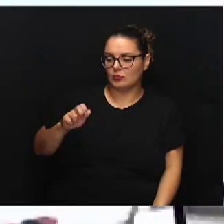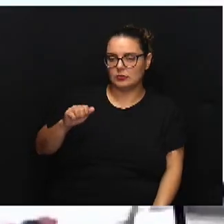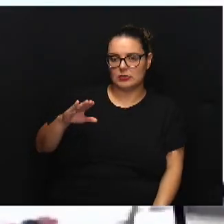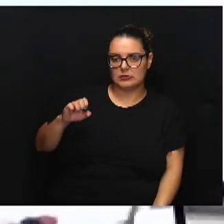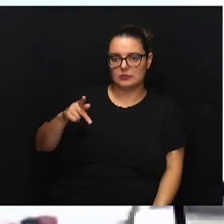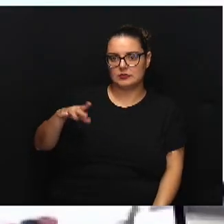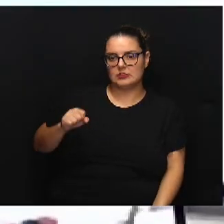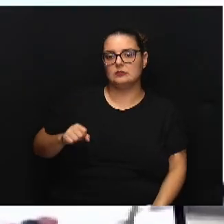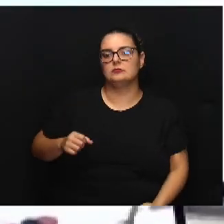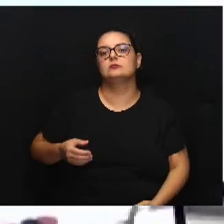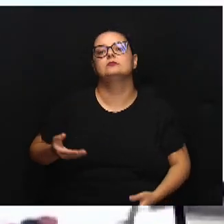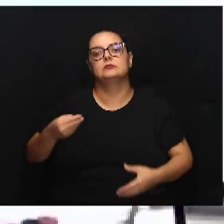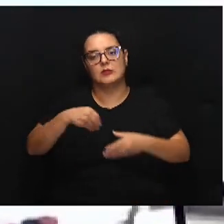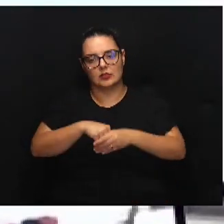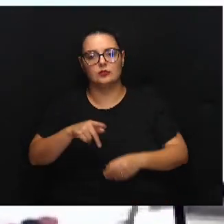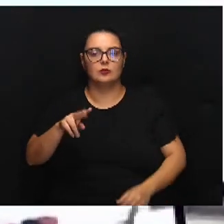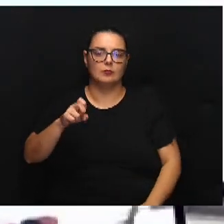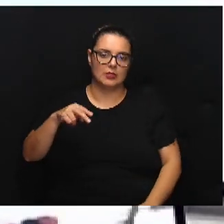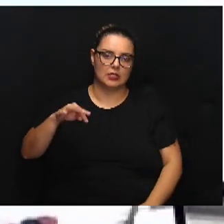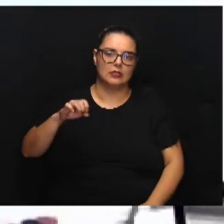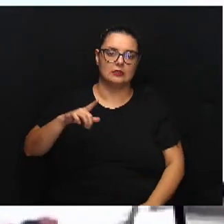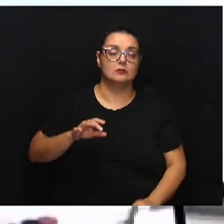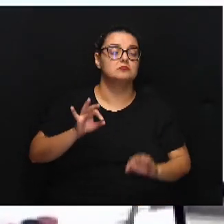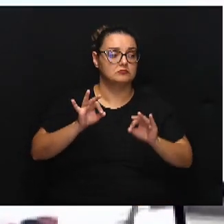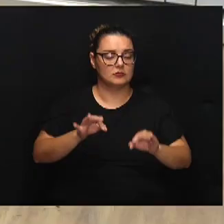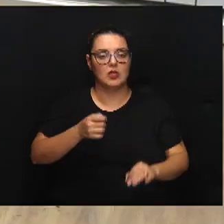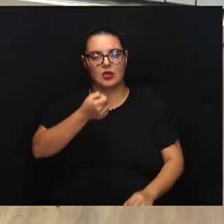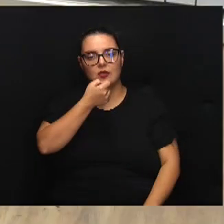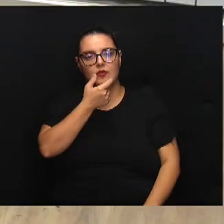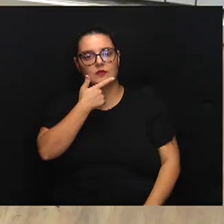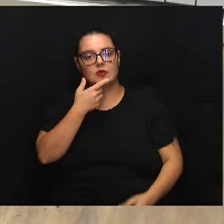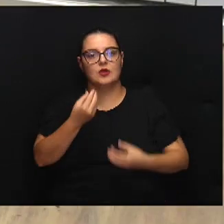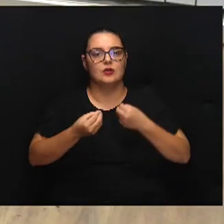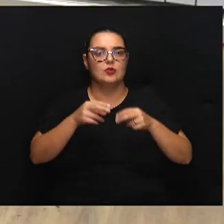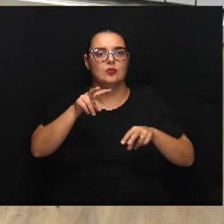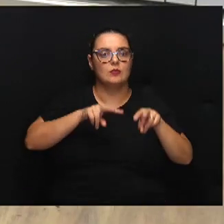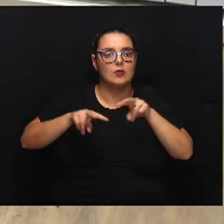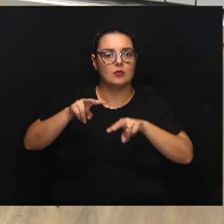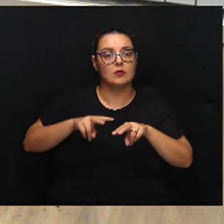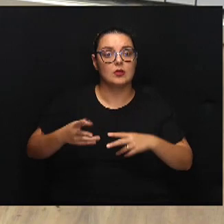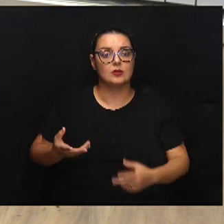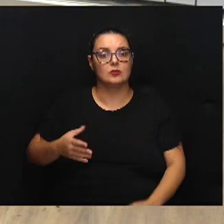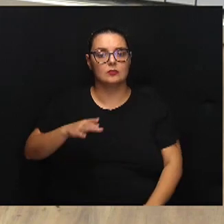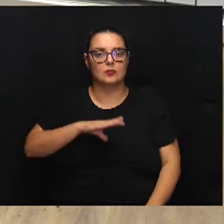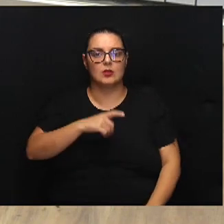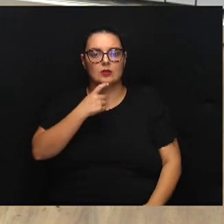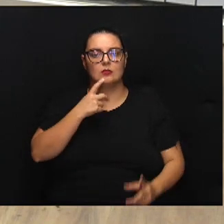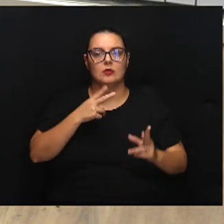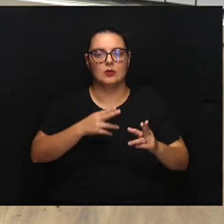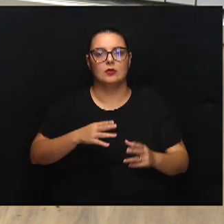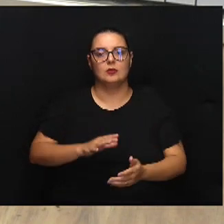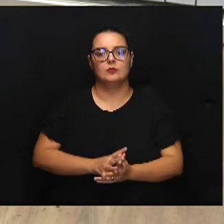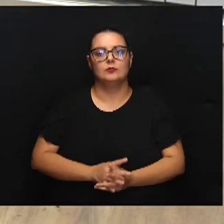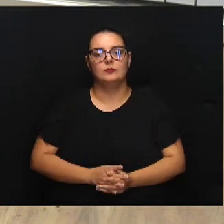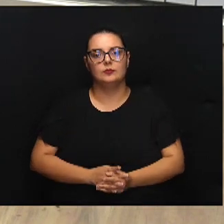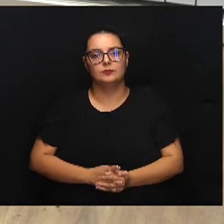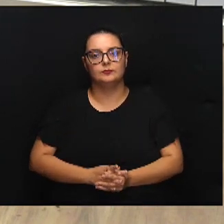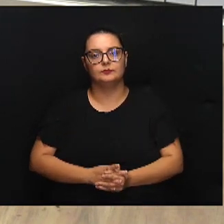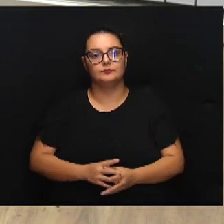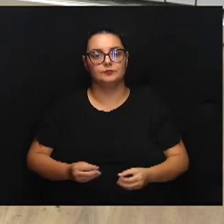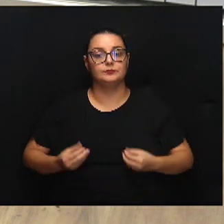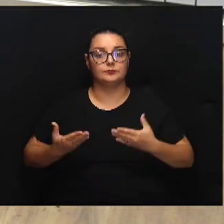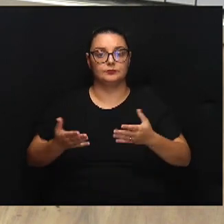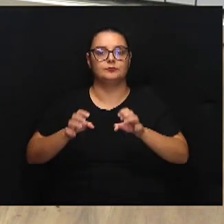pré-natal. Ótimo, exatamente. Fernanda, como é que enxerga essa questão aqui numa cidade como Campinas, né? Dar toda